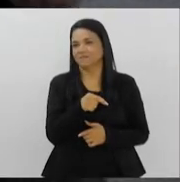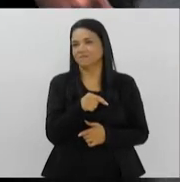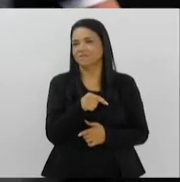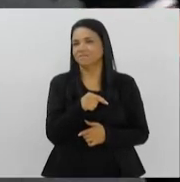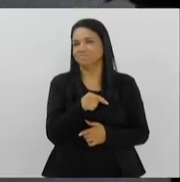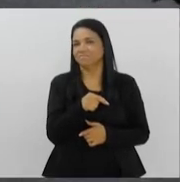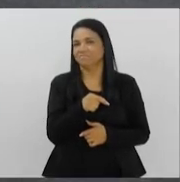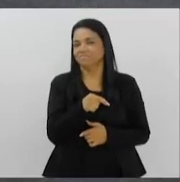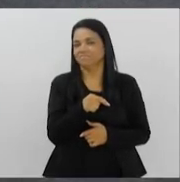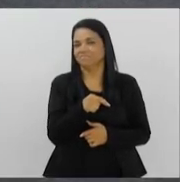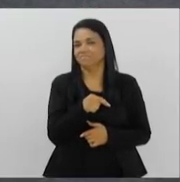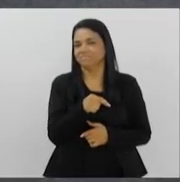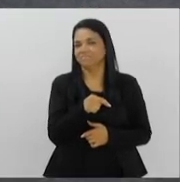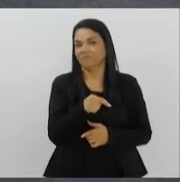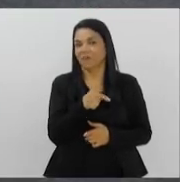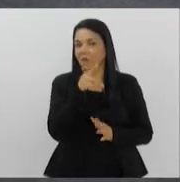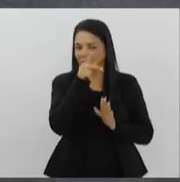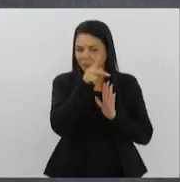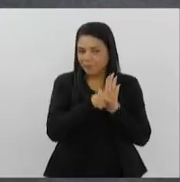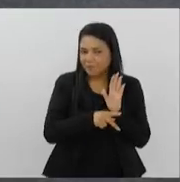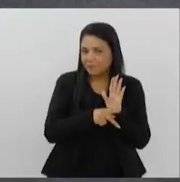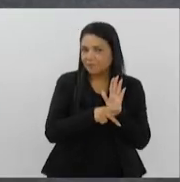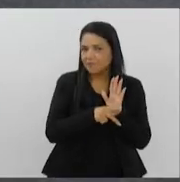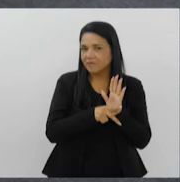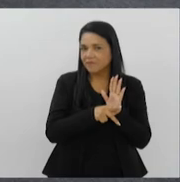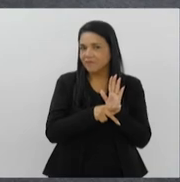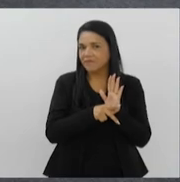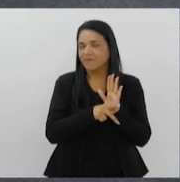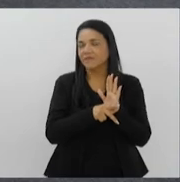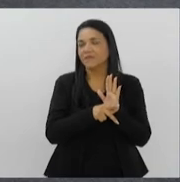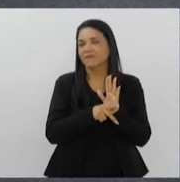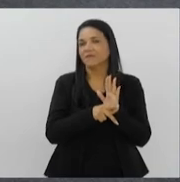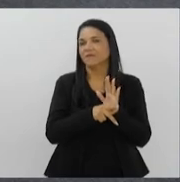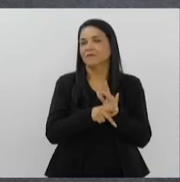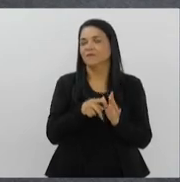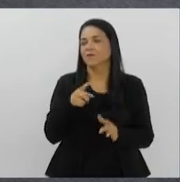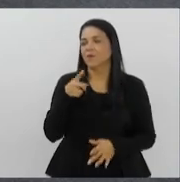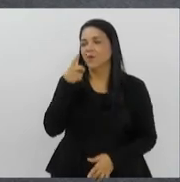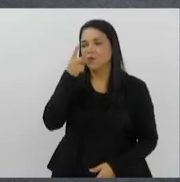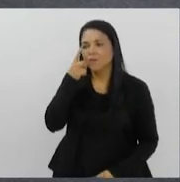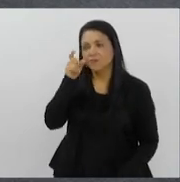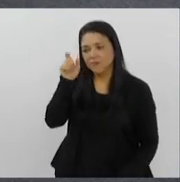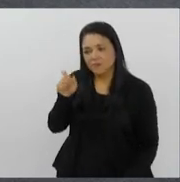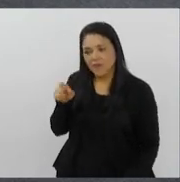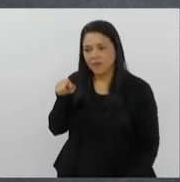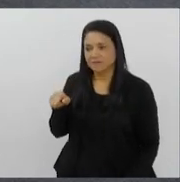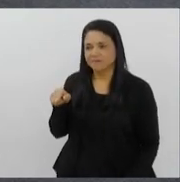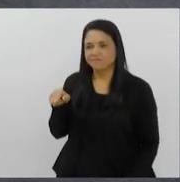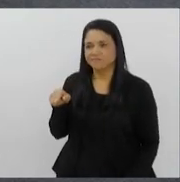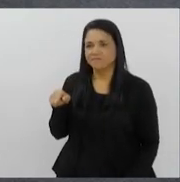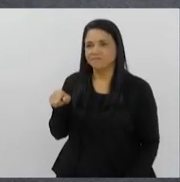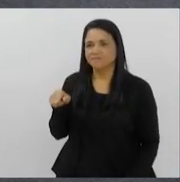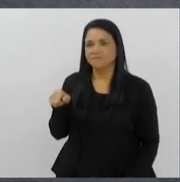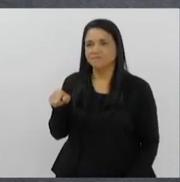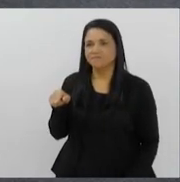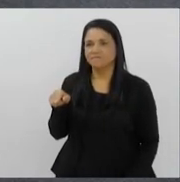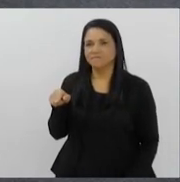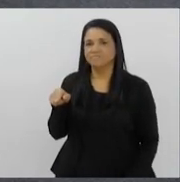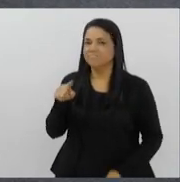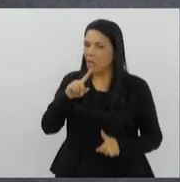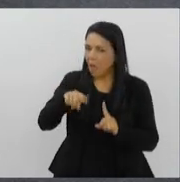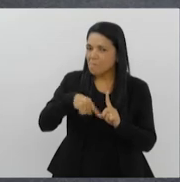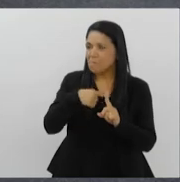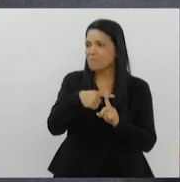não podia ser. Esse projeto, Vossa Excelência, comete uma certa usurpação